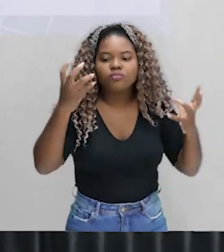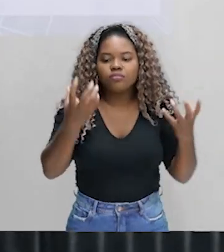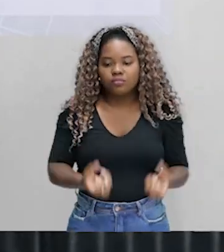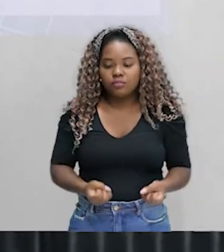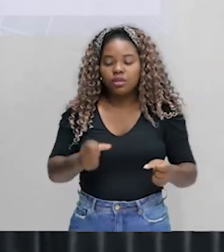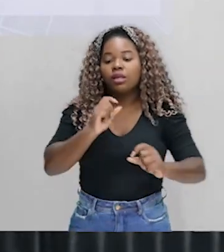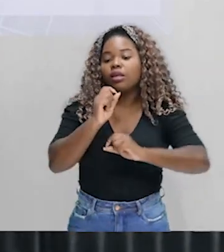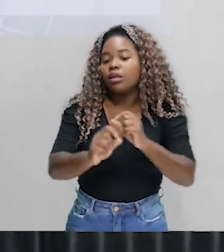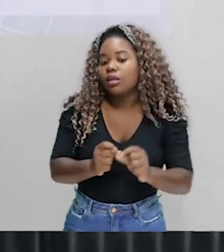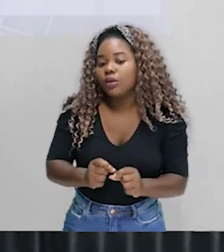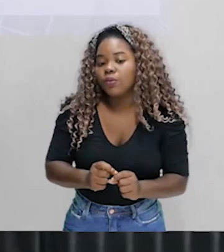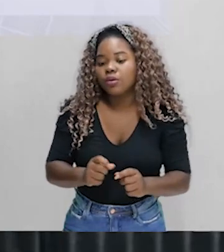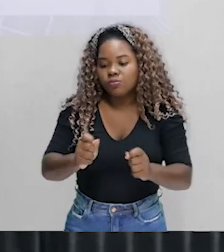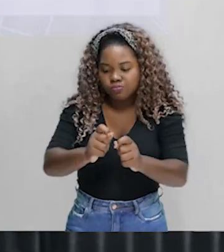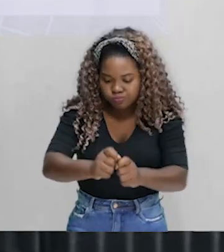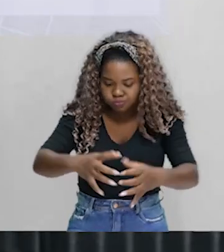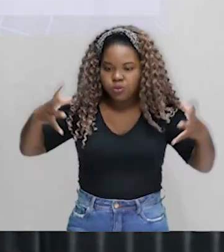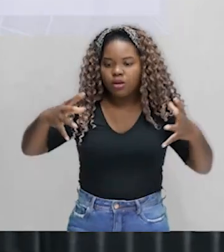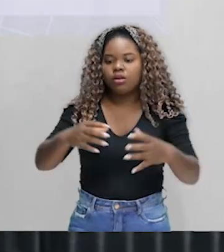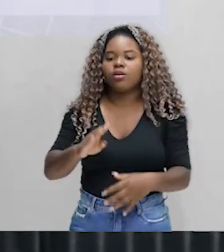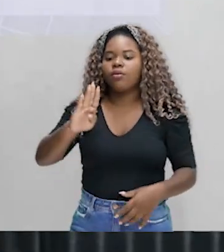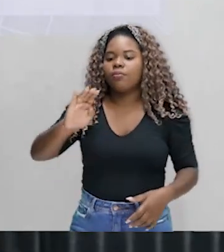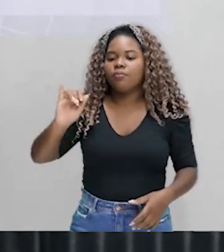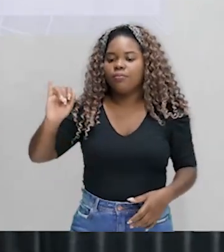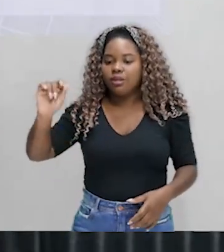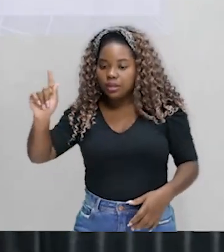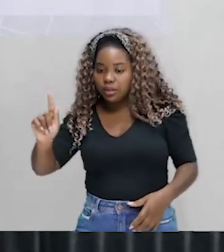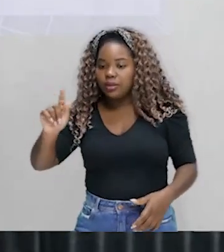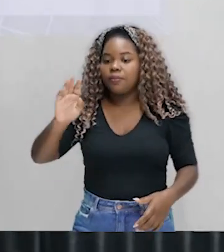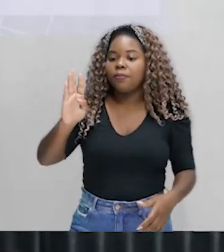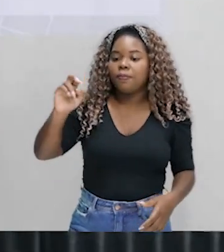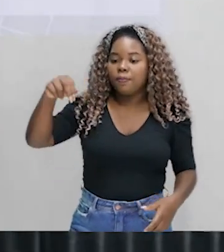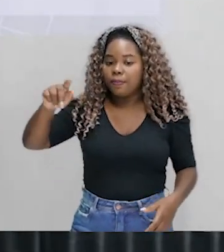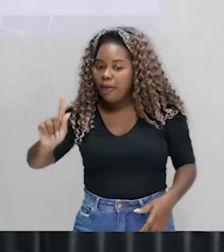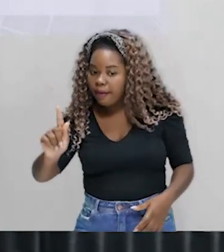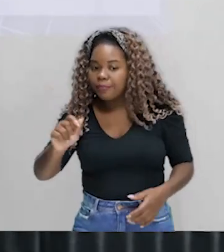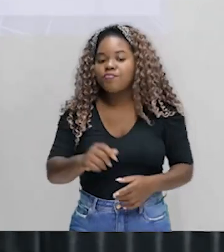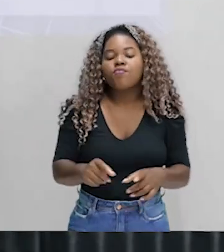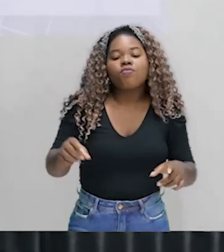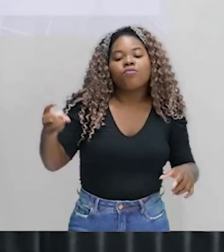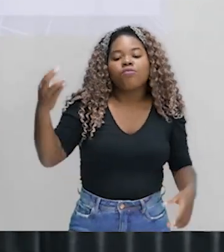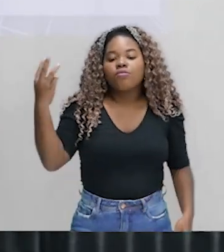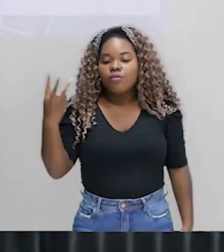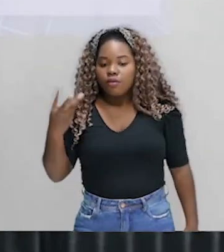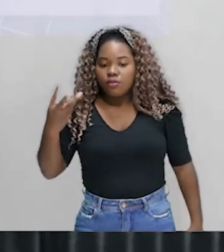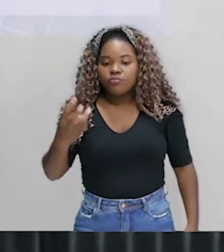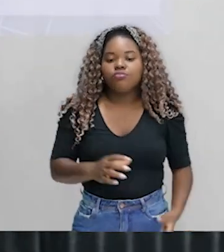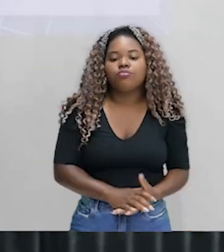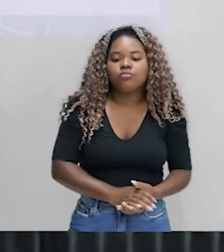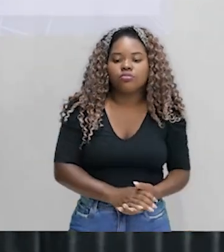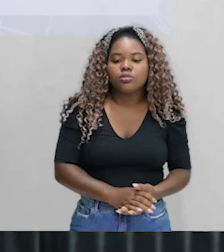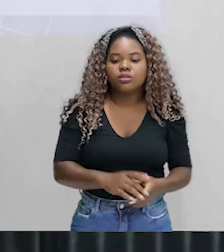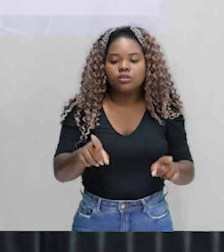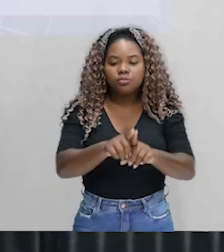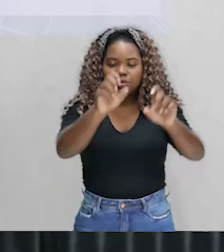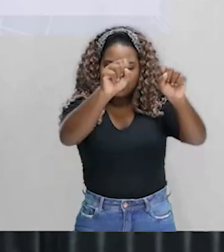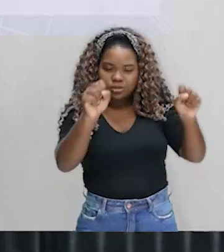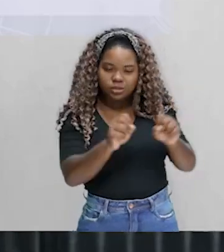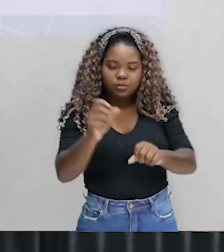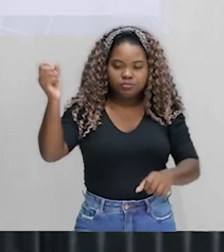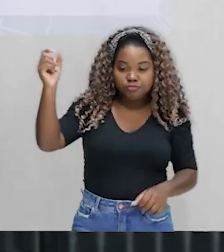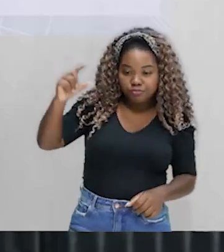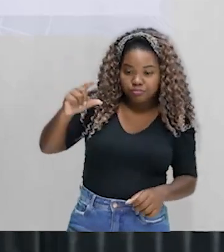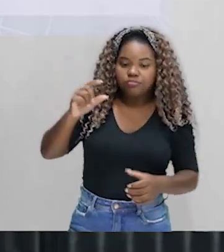grande explosão, mais conhecida como Big Bang, tá? E a gente vai falar sobre a origem do sistema solar. Bem, o